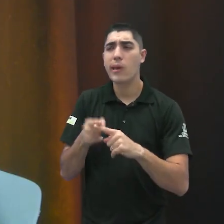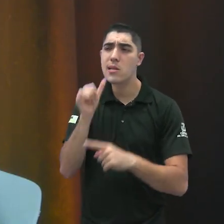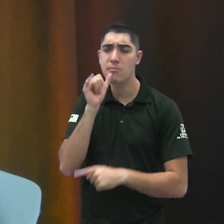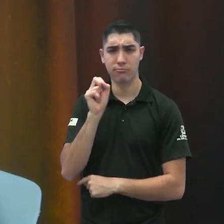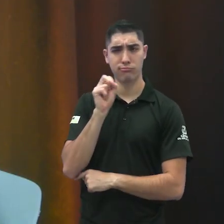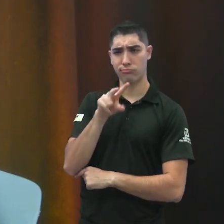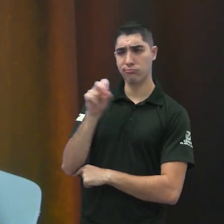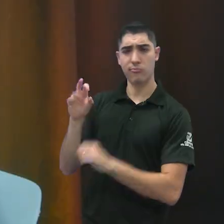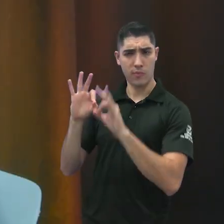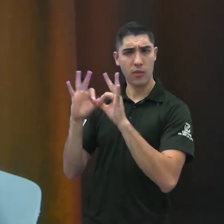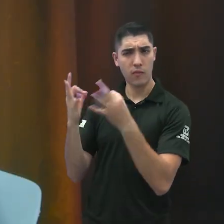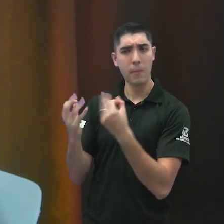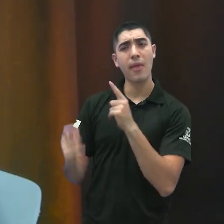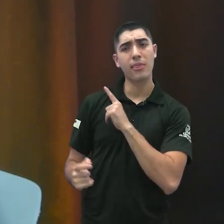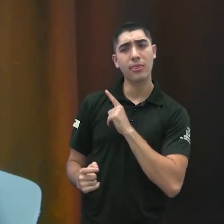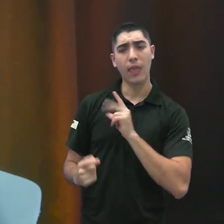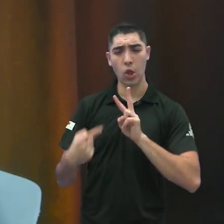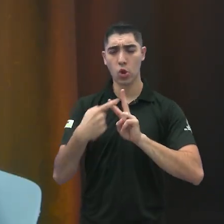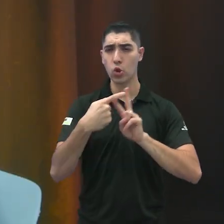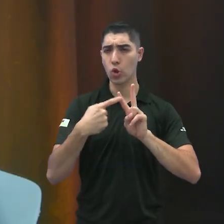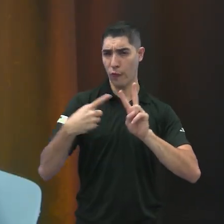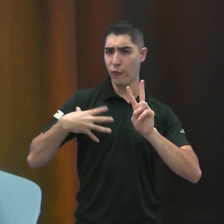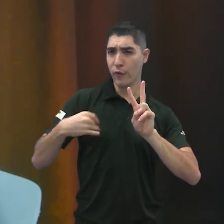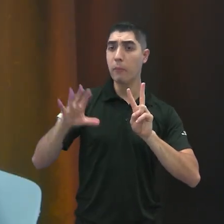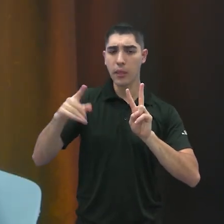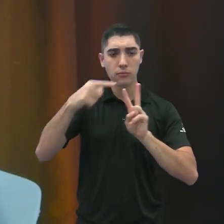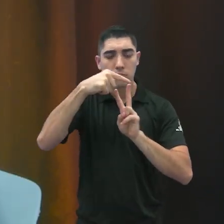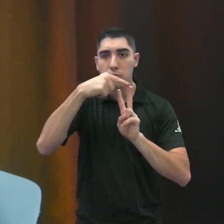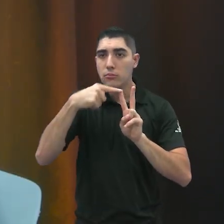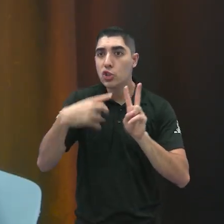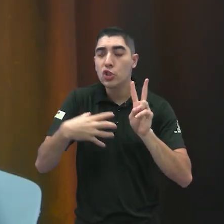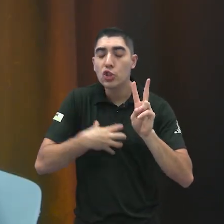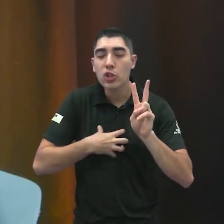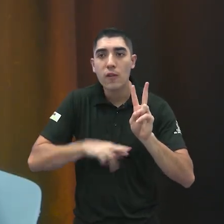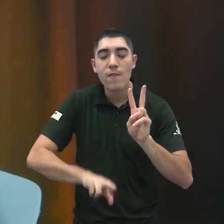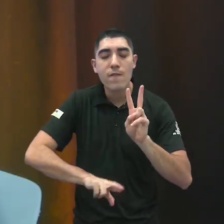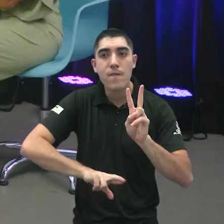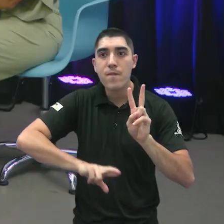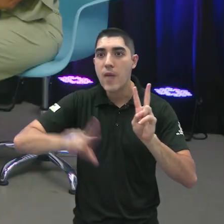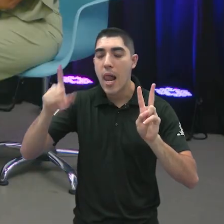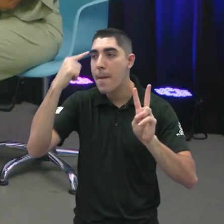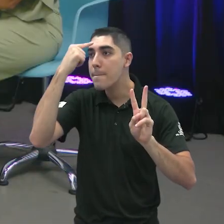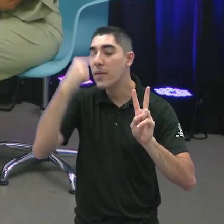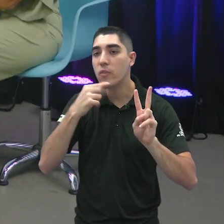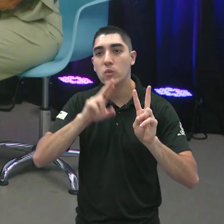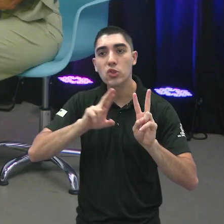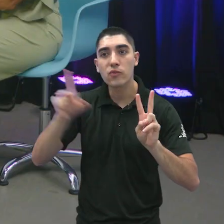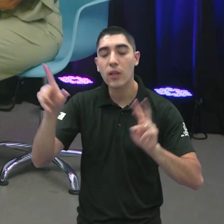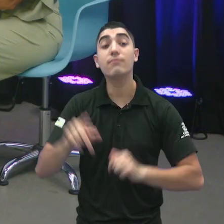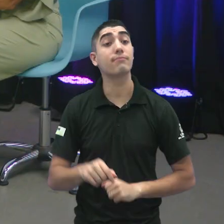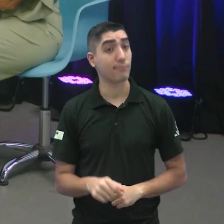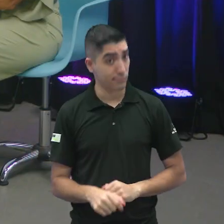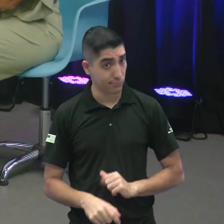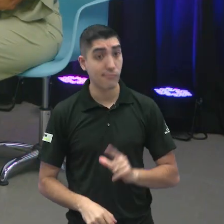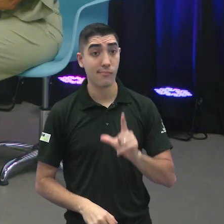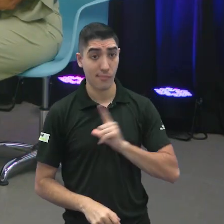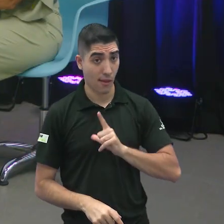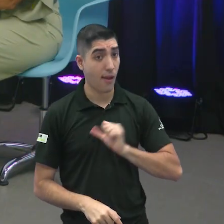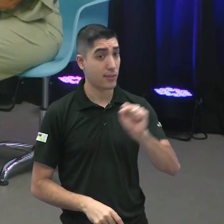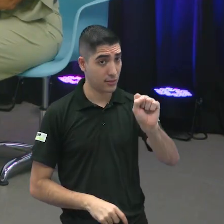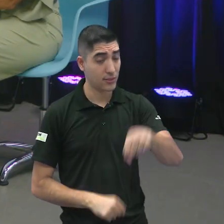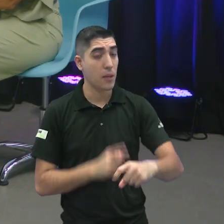vê famílias com 2 filhos e perfis diferentes, né? Completamente diferente, né? Completamente